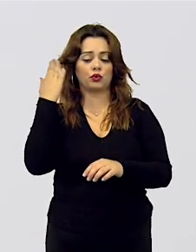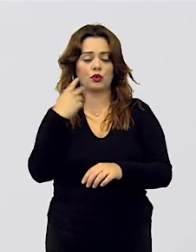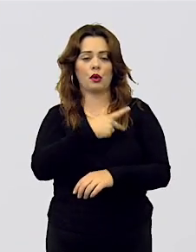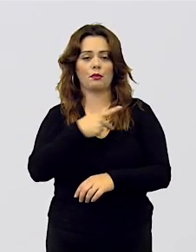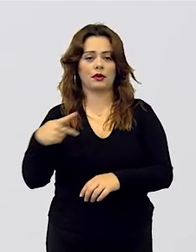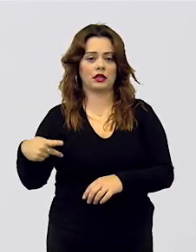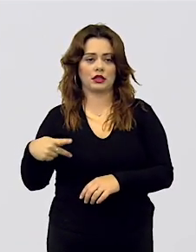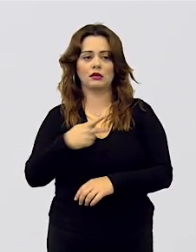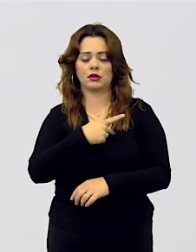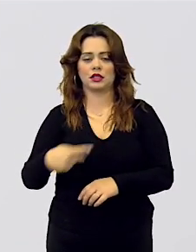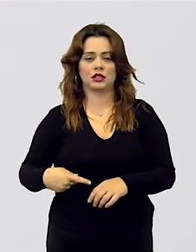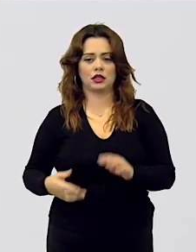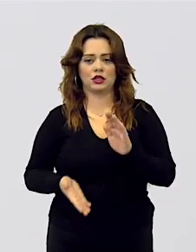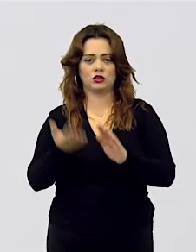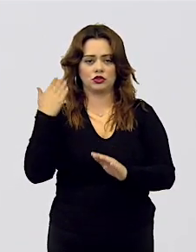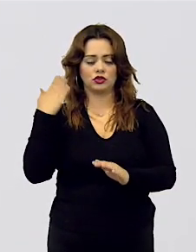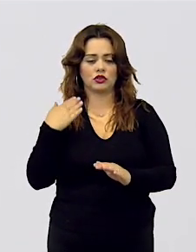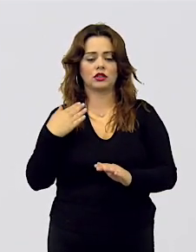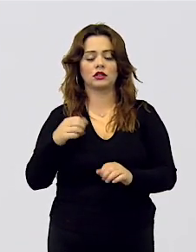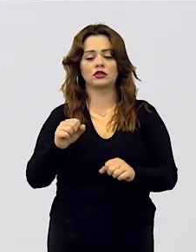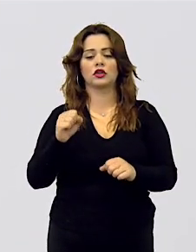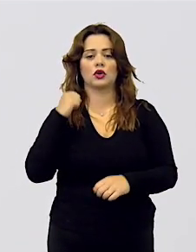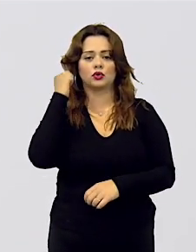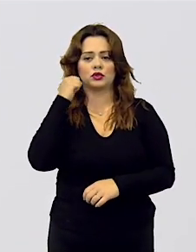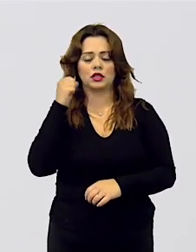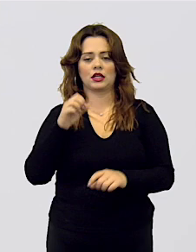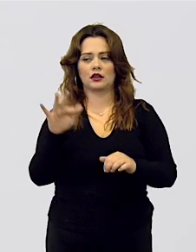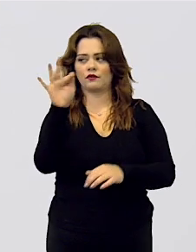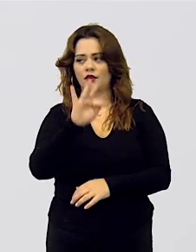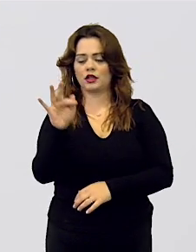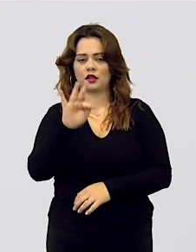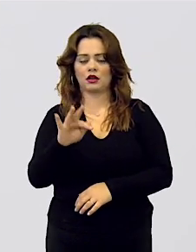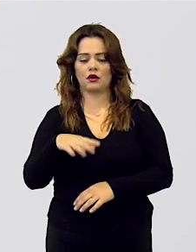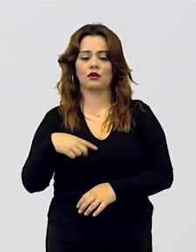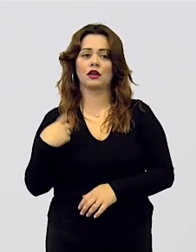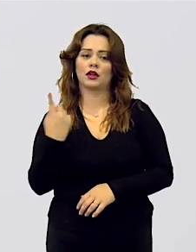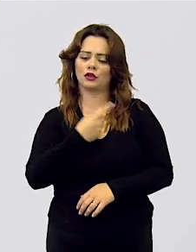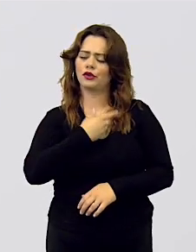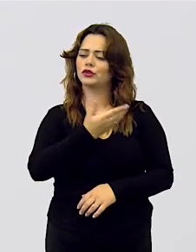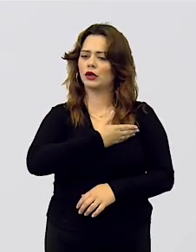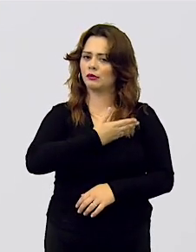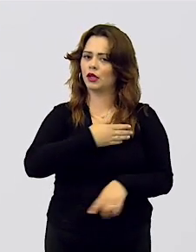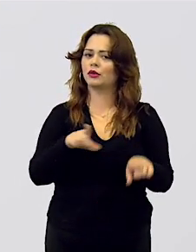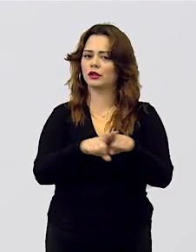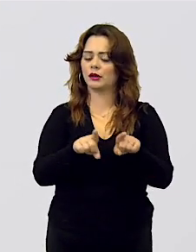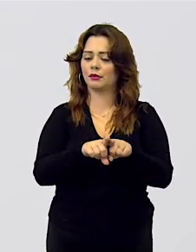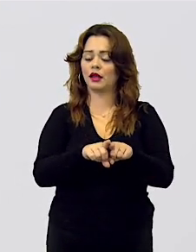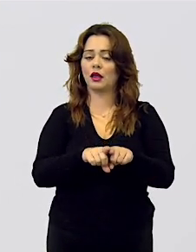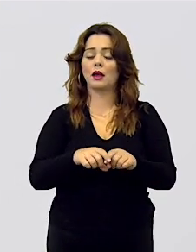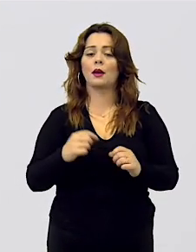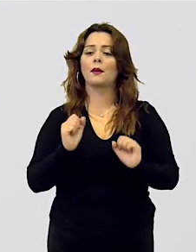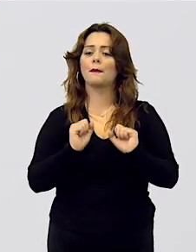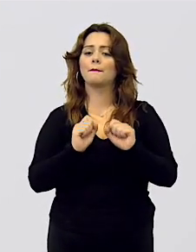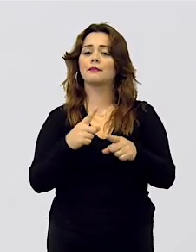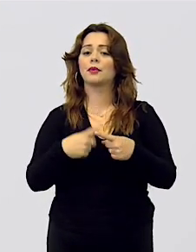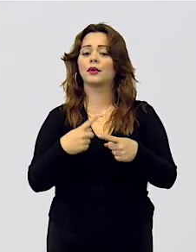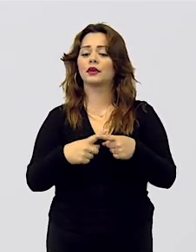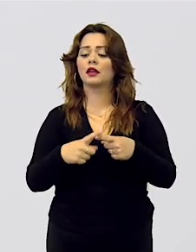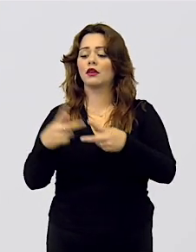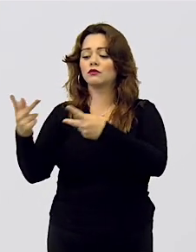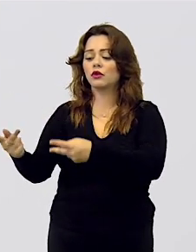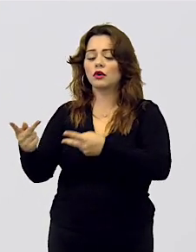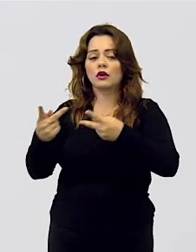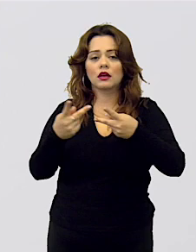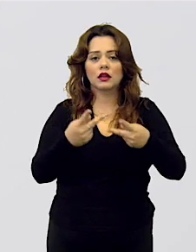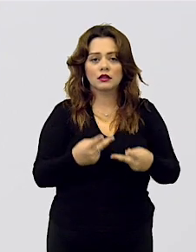de relações exteriores e defesa Nacional do Senado Federal meu muito obrigado e meu quase conterrâneo porque na semana que vem eu teria honra de receber o Título de